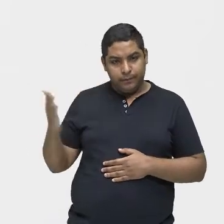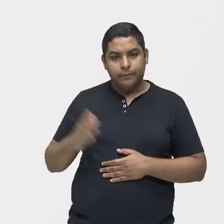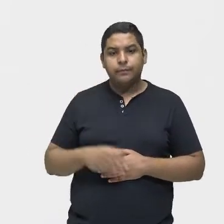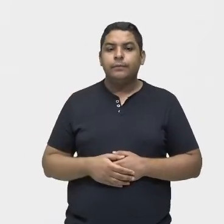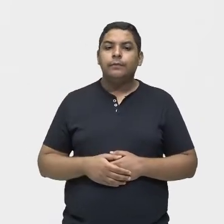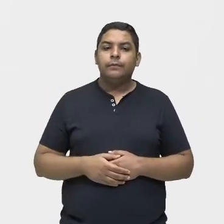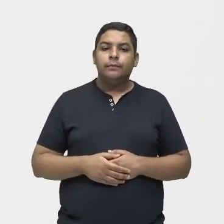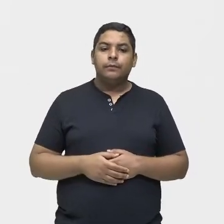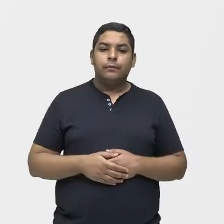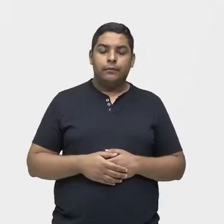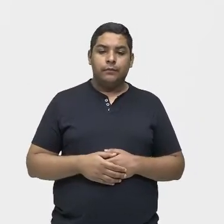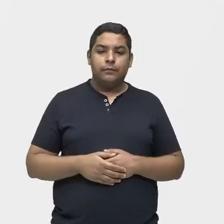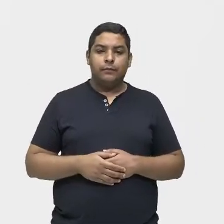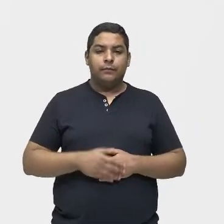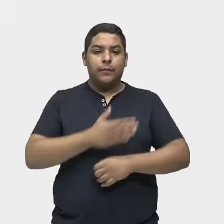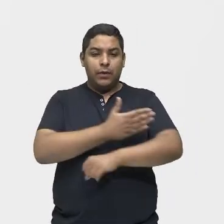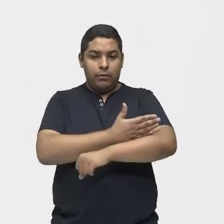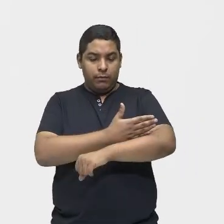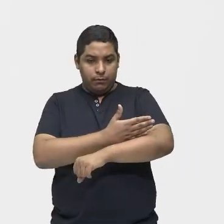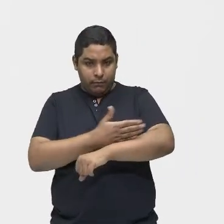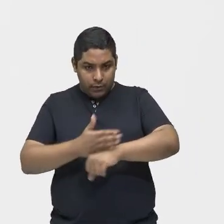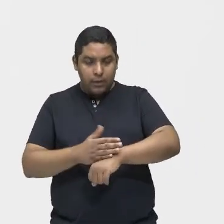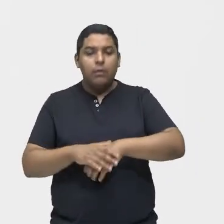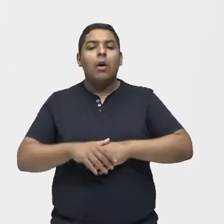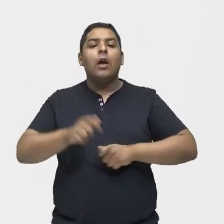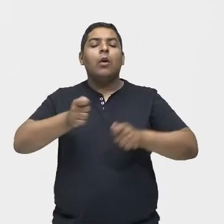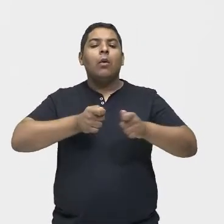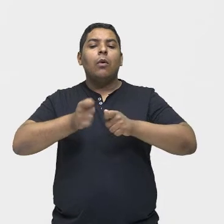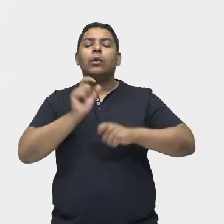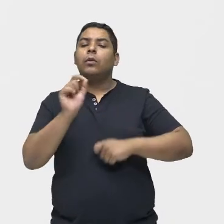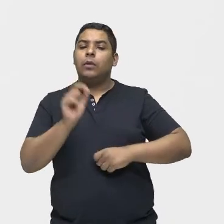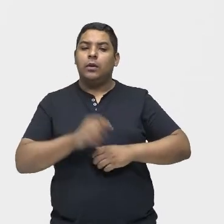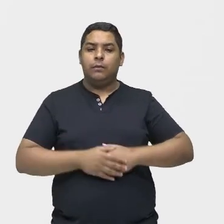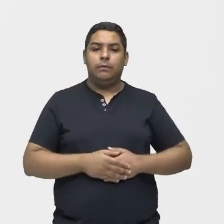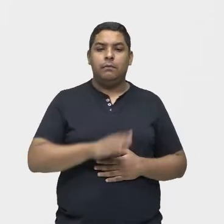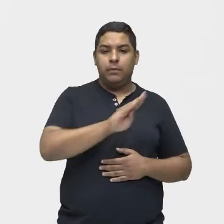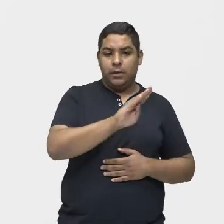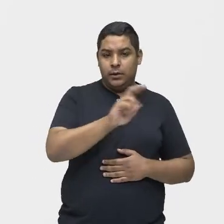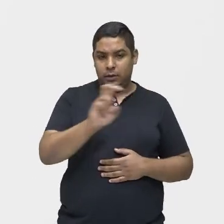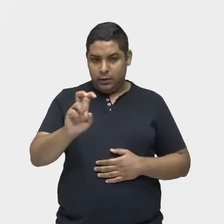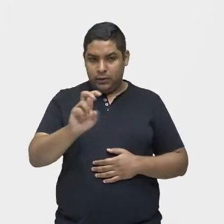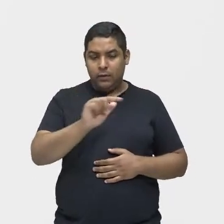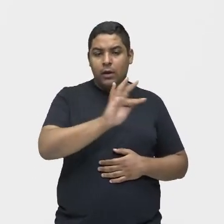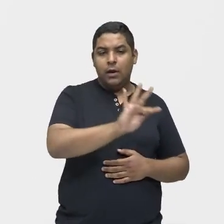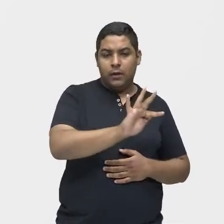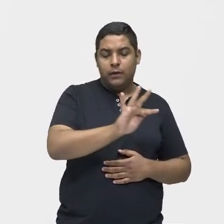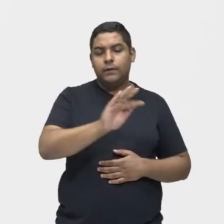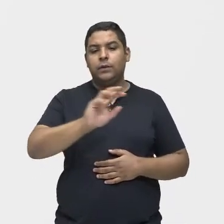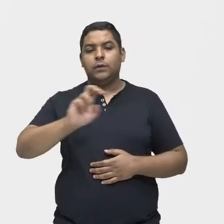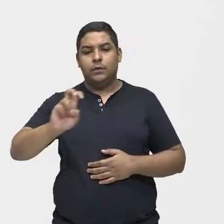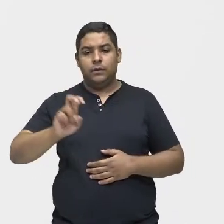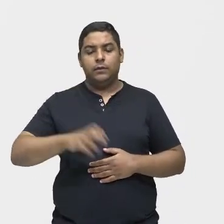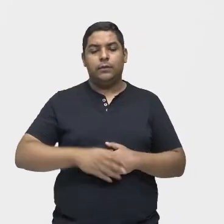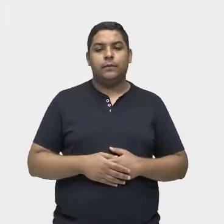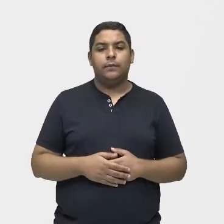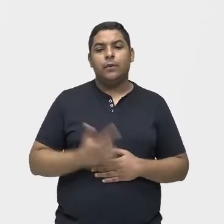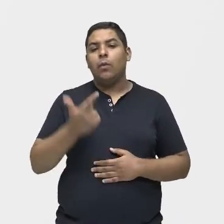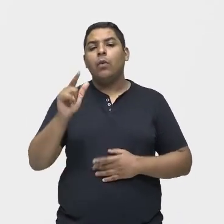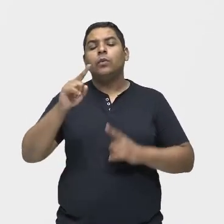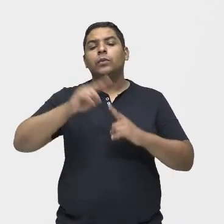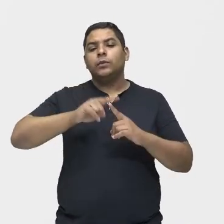Vamos ver alguma delas. Por exemplo, abertura com o peão de rei. Qualquer abertura de xadrez que comece com o